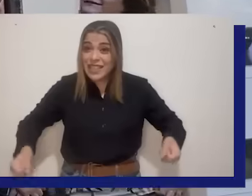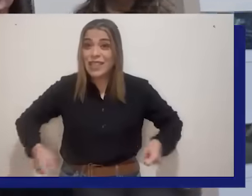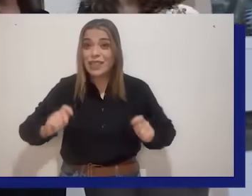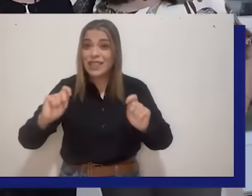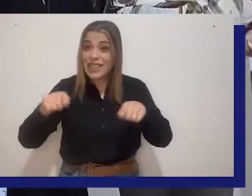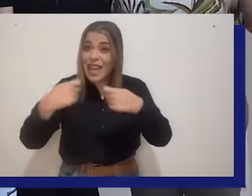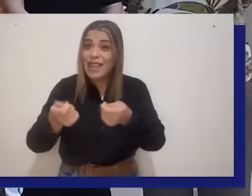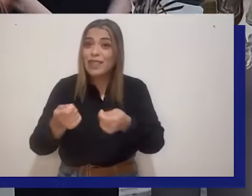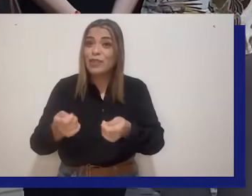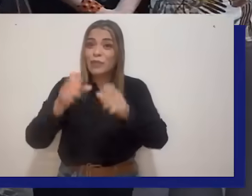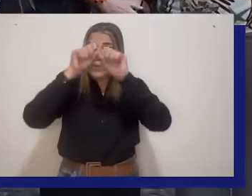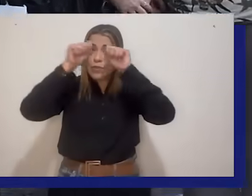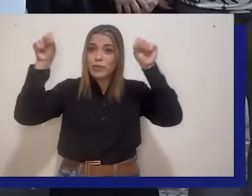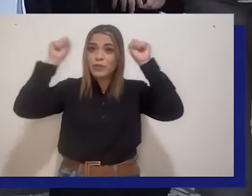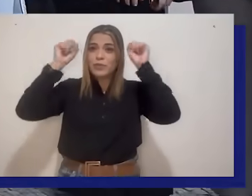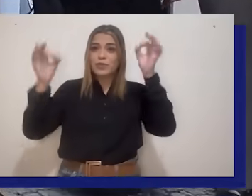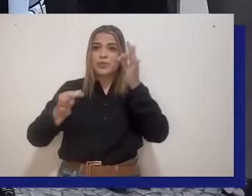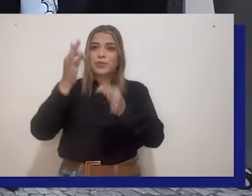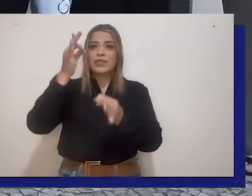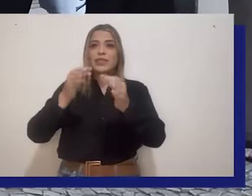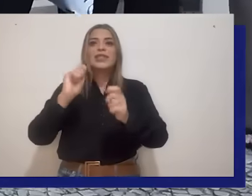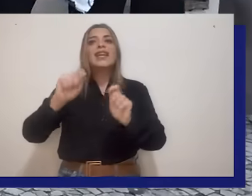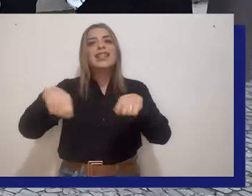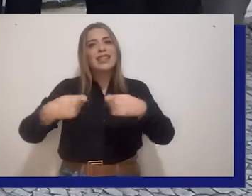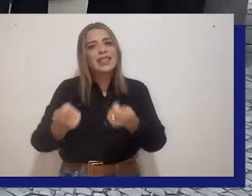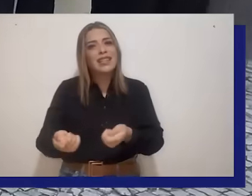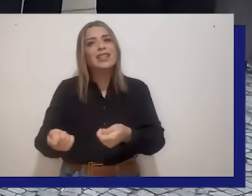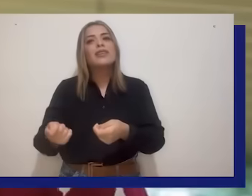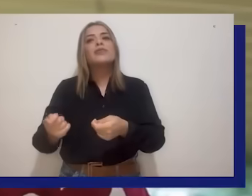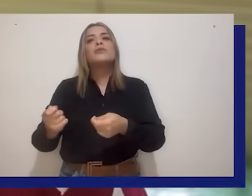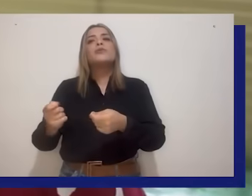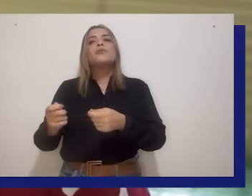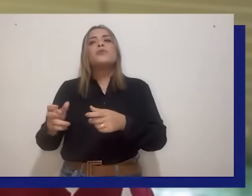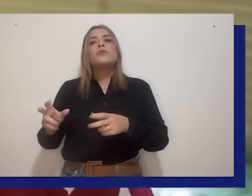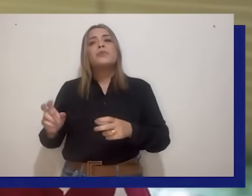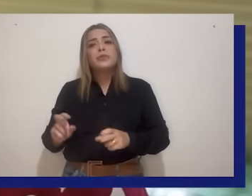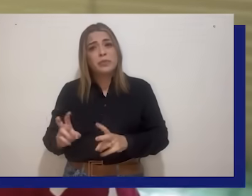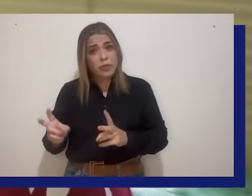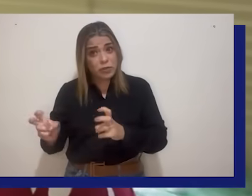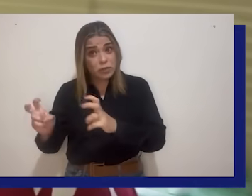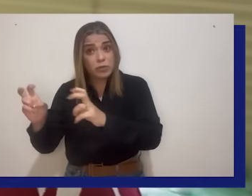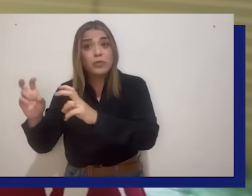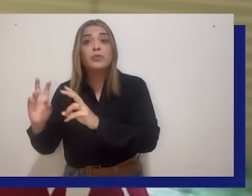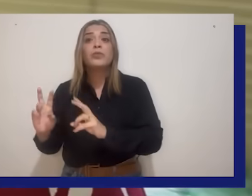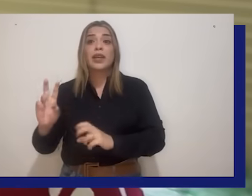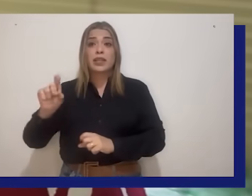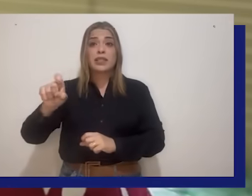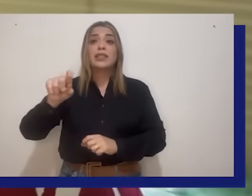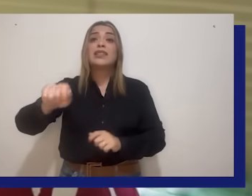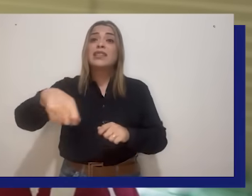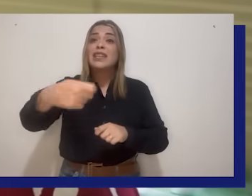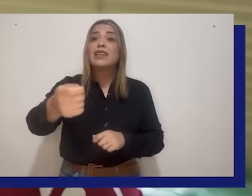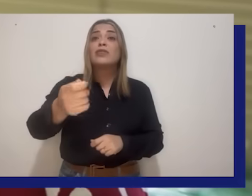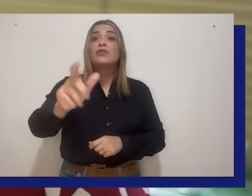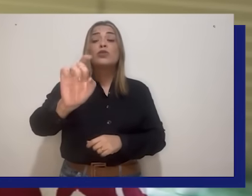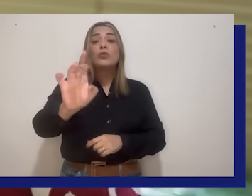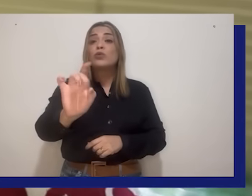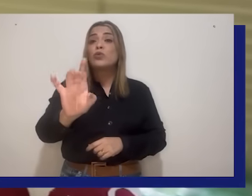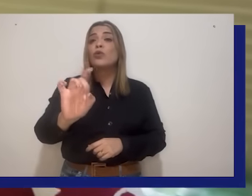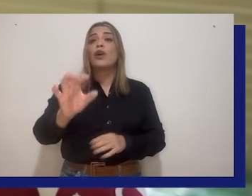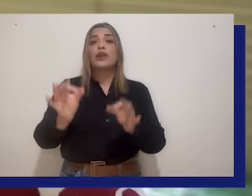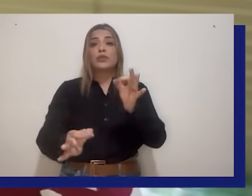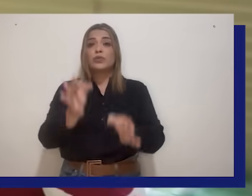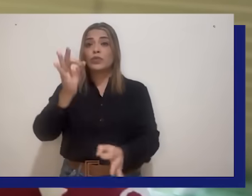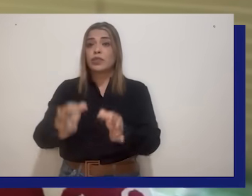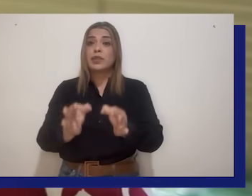verdadeiramente colabora. Então que vocês continuem assim, empenhados, abertos, percebendo não só as questões da justiça, mas as